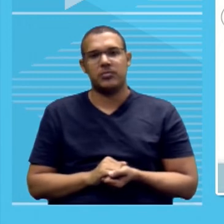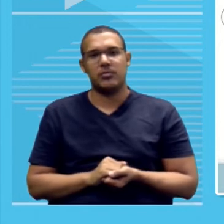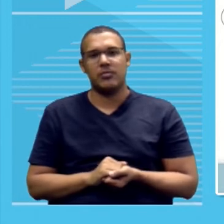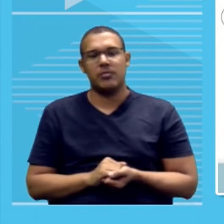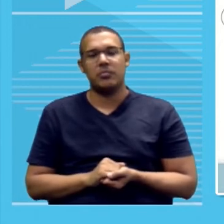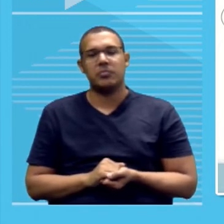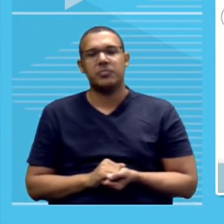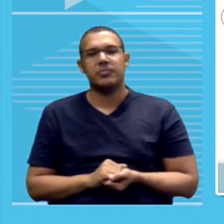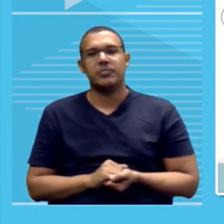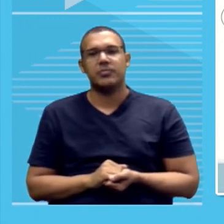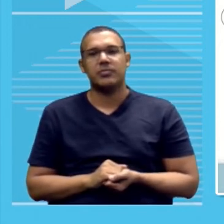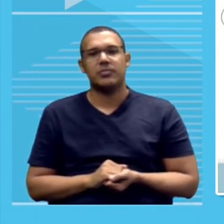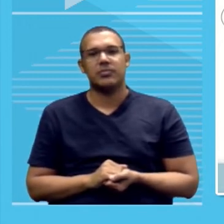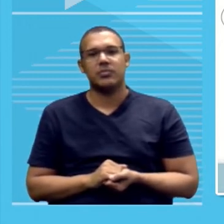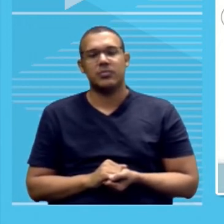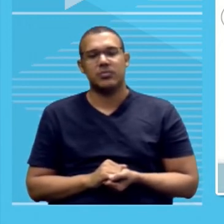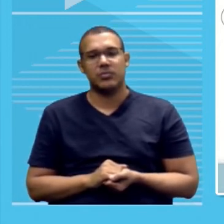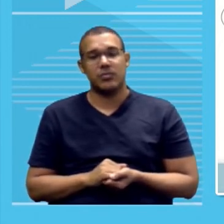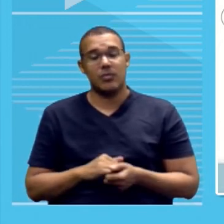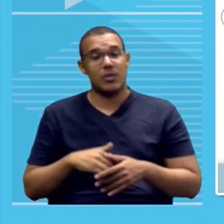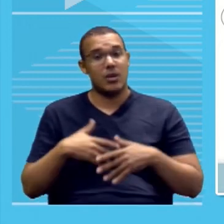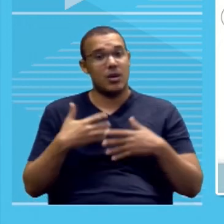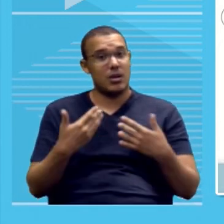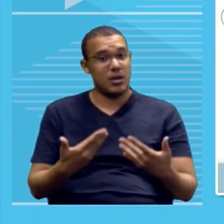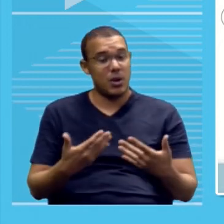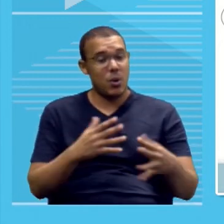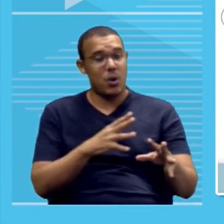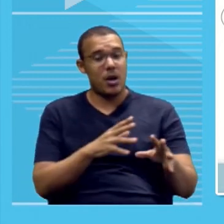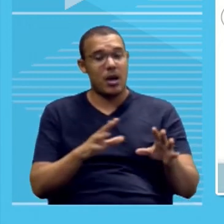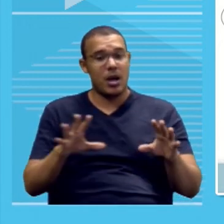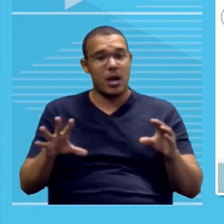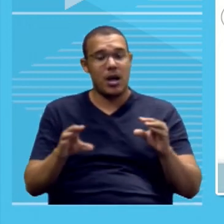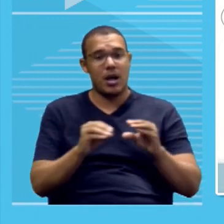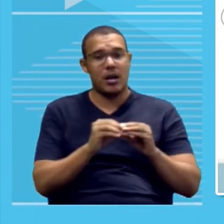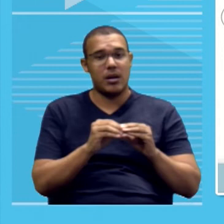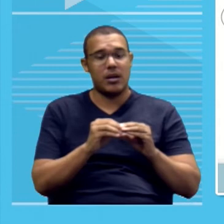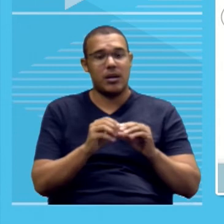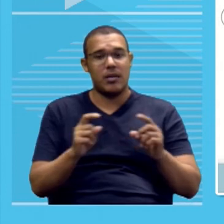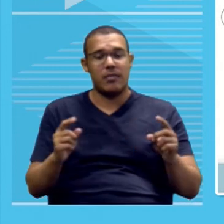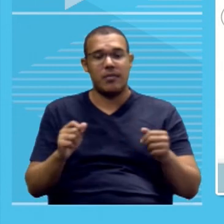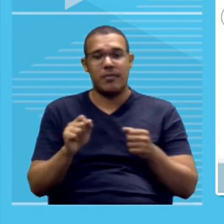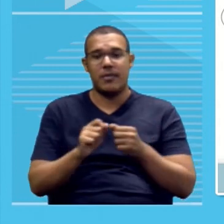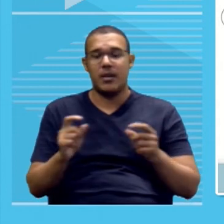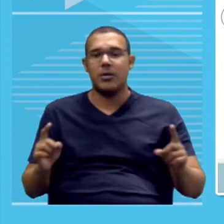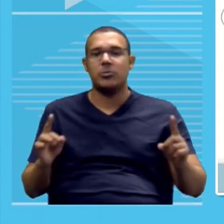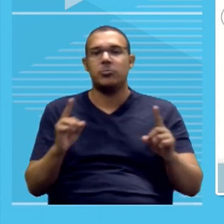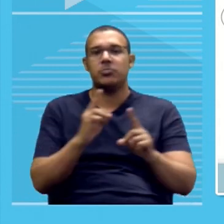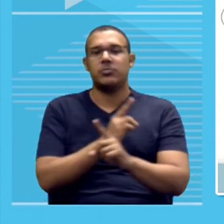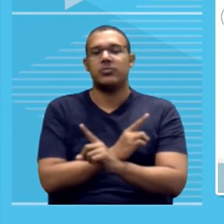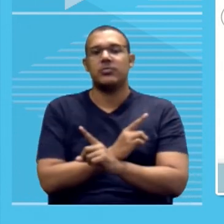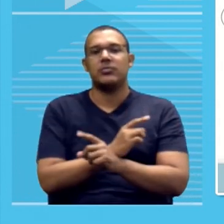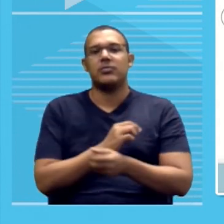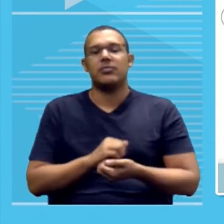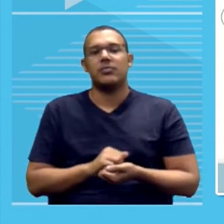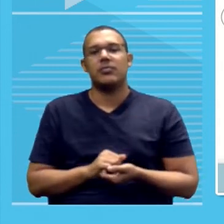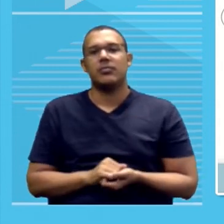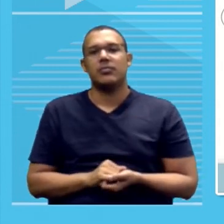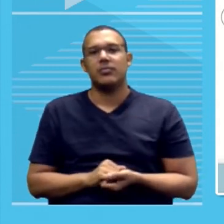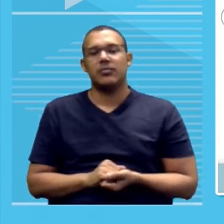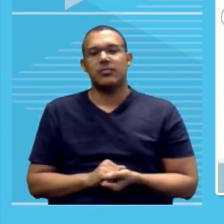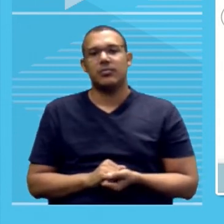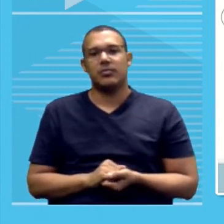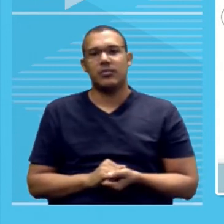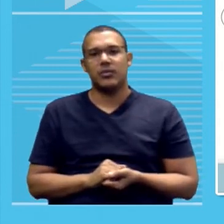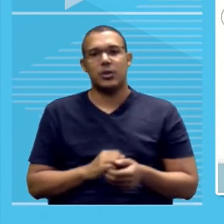em energia elétrica, então um receptor ele faz o processo inverso. O que é o processo inverso?